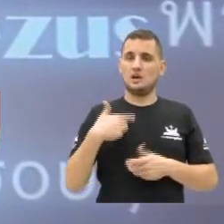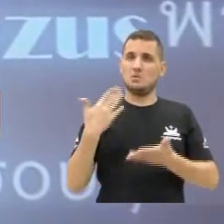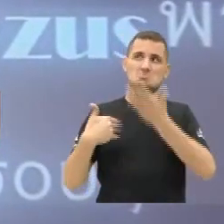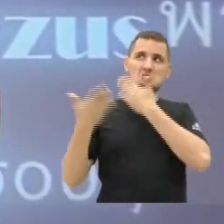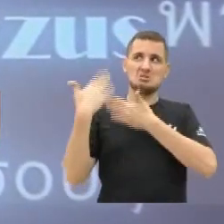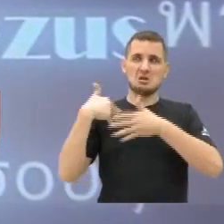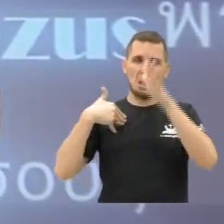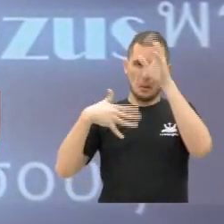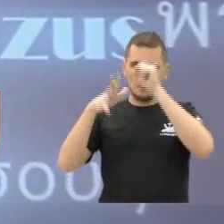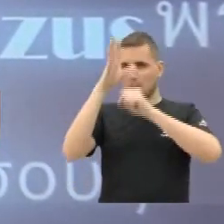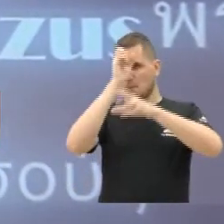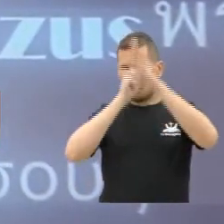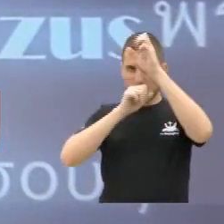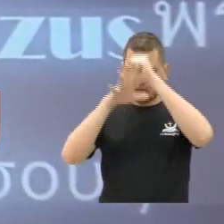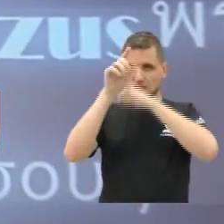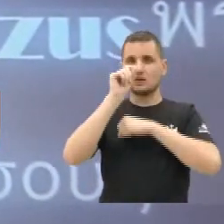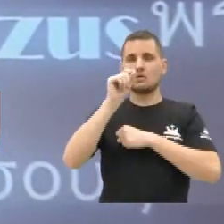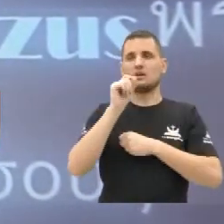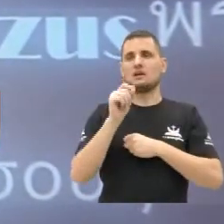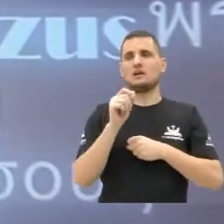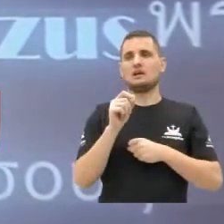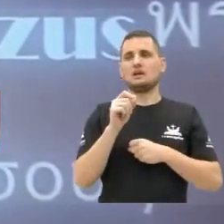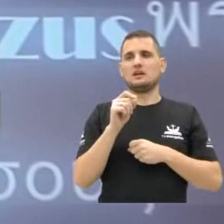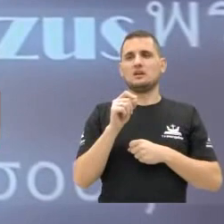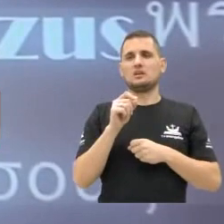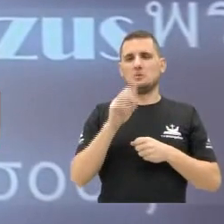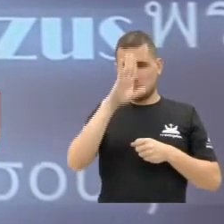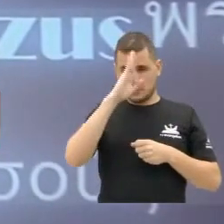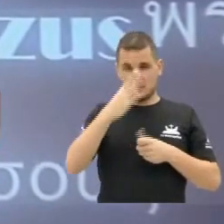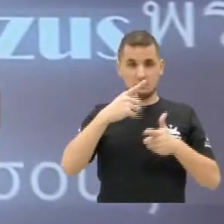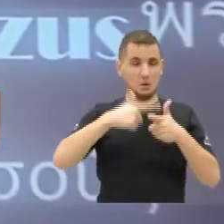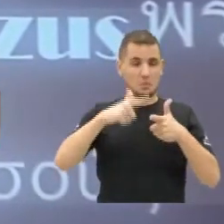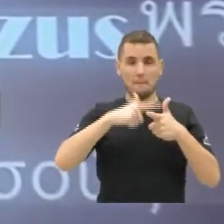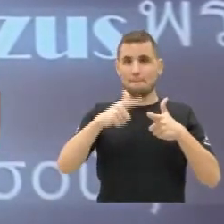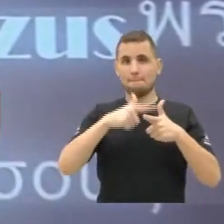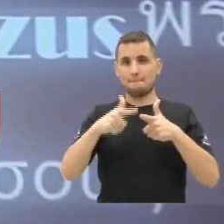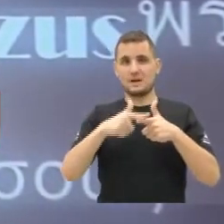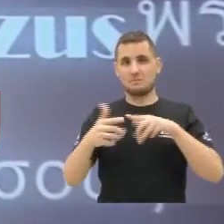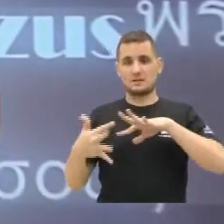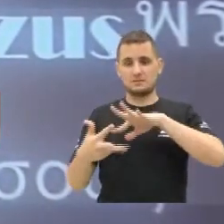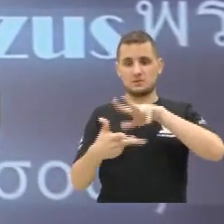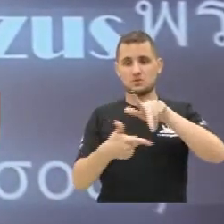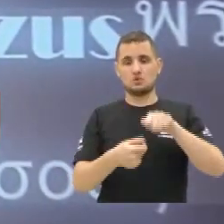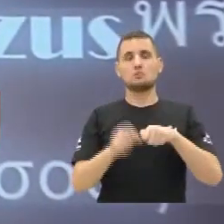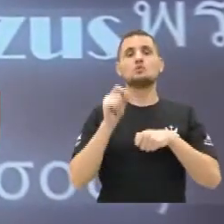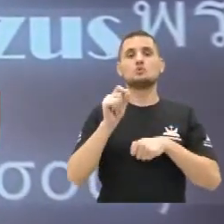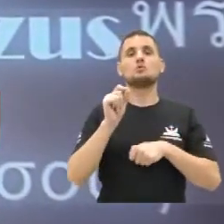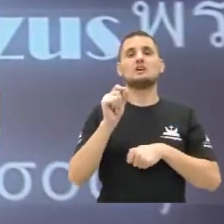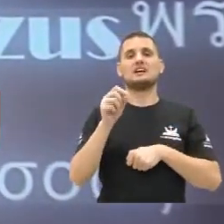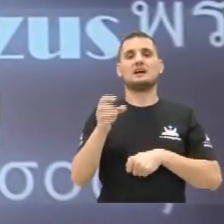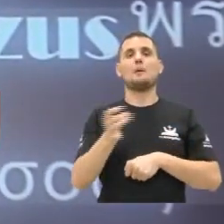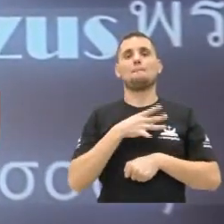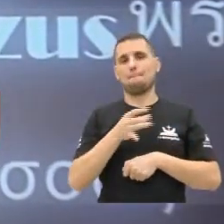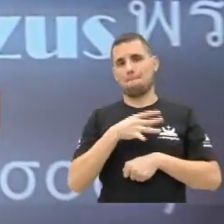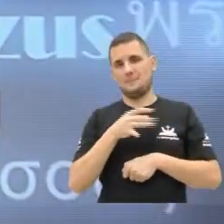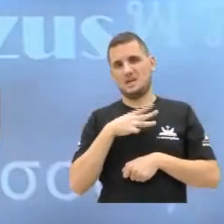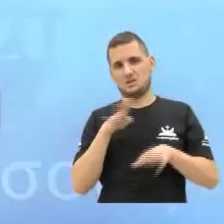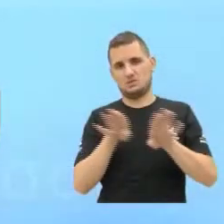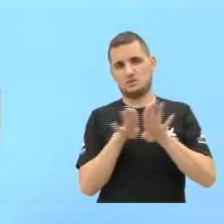dias que os maiores problemas da humanidade é medo e solidão.